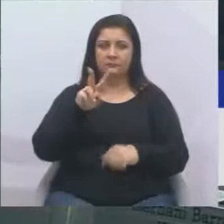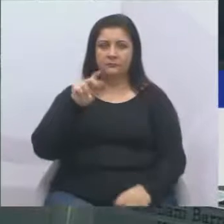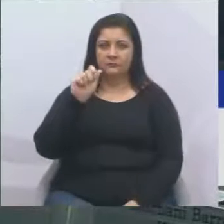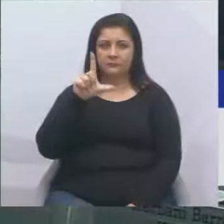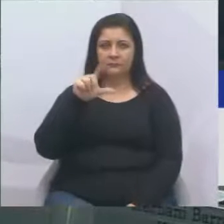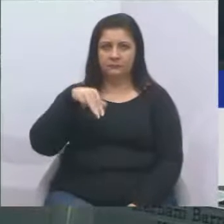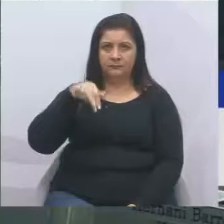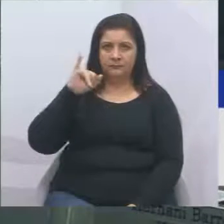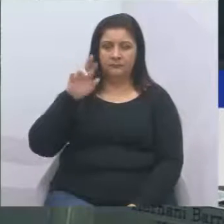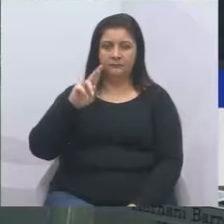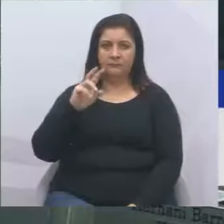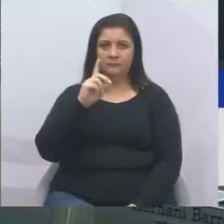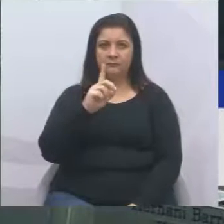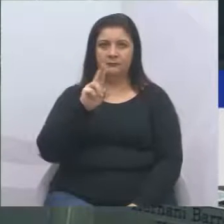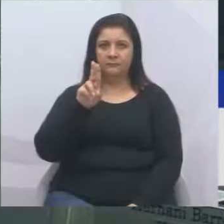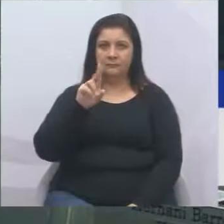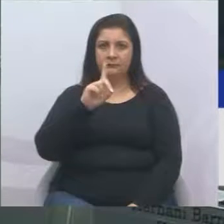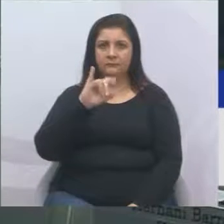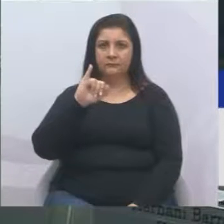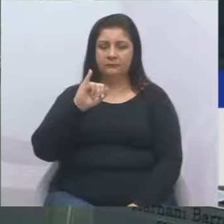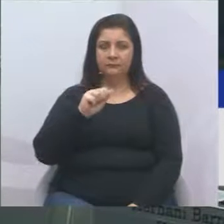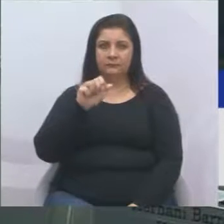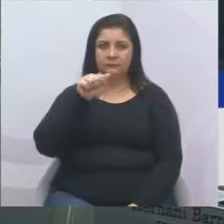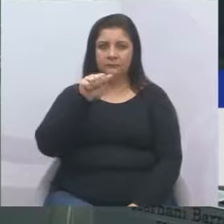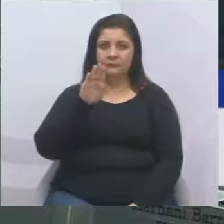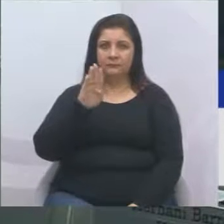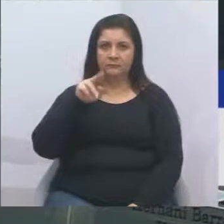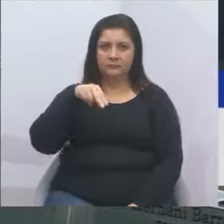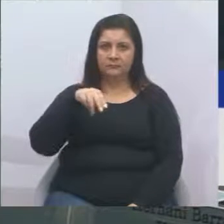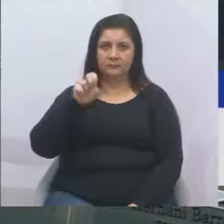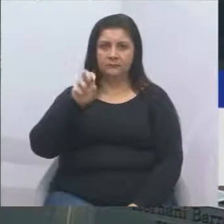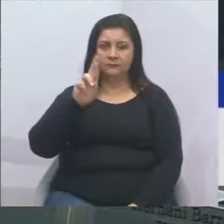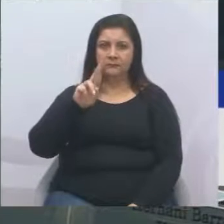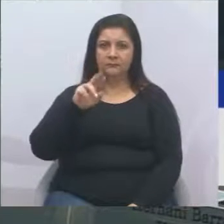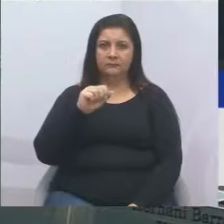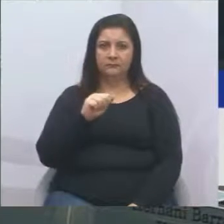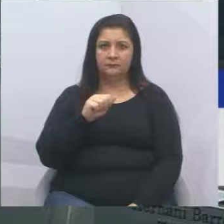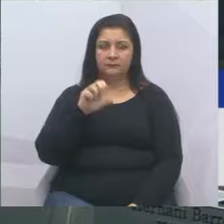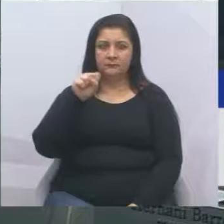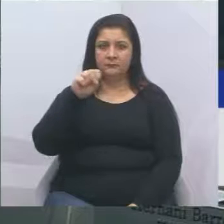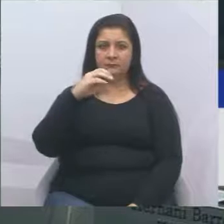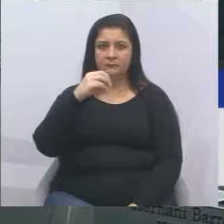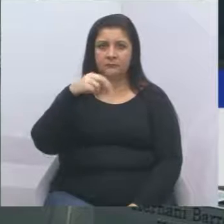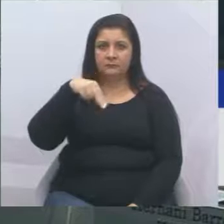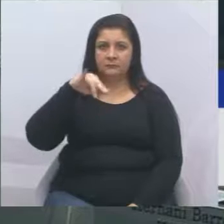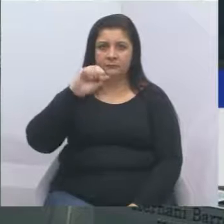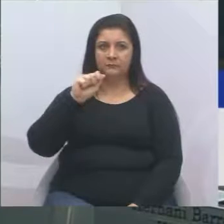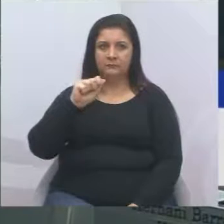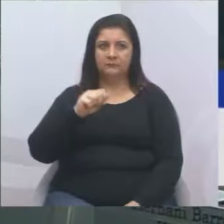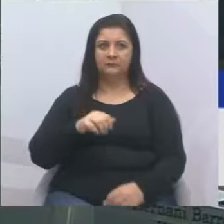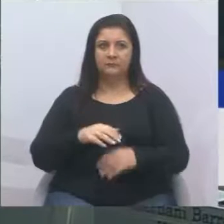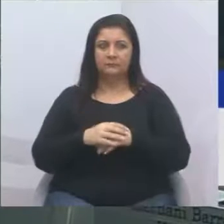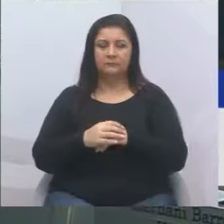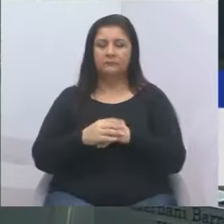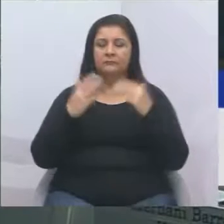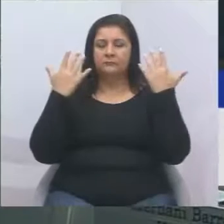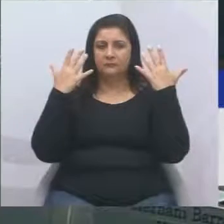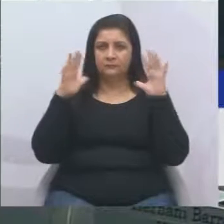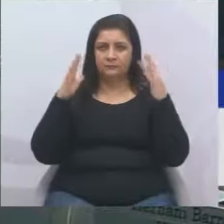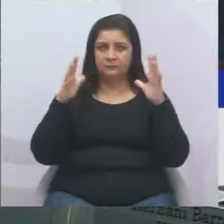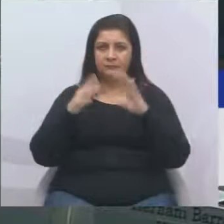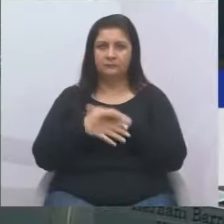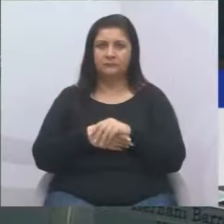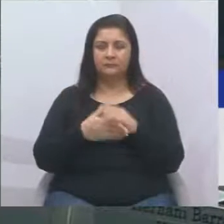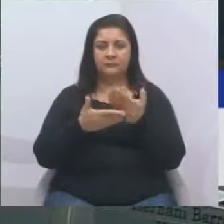Amélia, Dude, Luiz Flávio, Abner de Madureira, Rogério Timóteo e Sônia Patas da Amizade. Então, parabéns